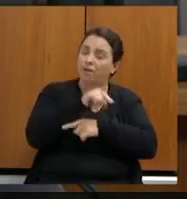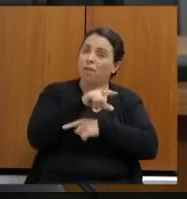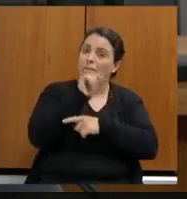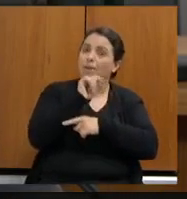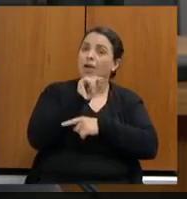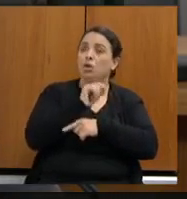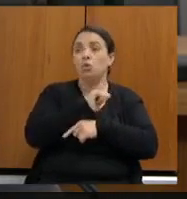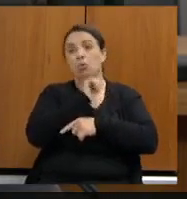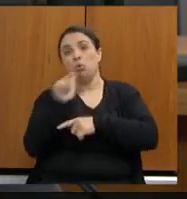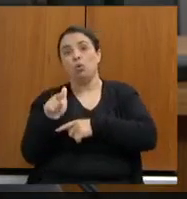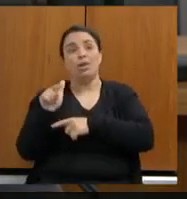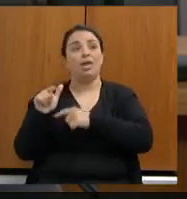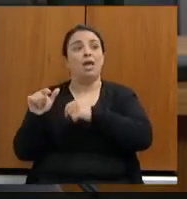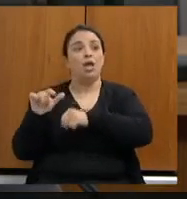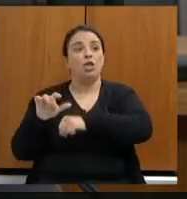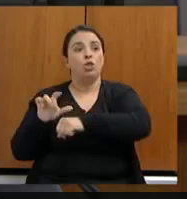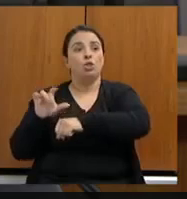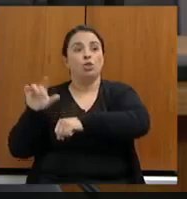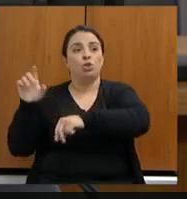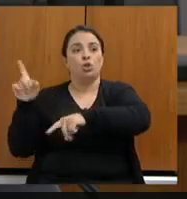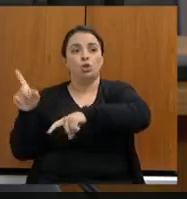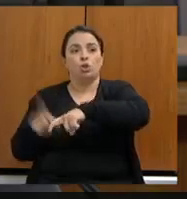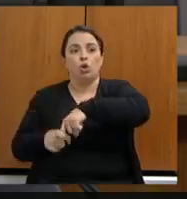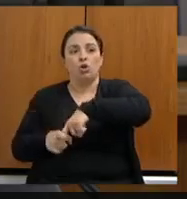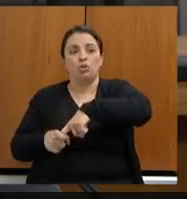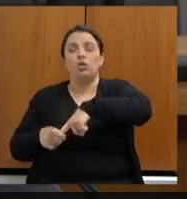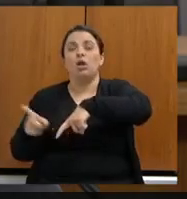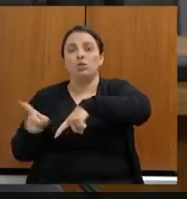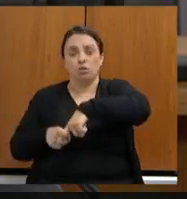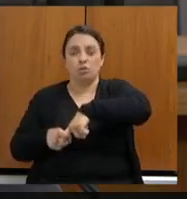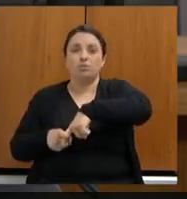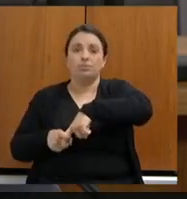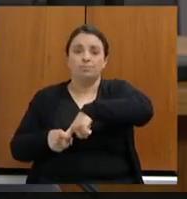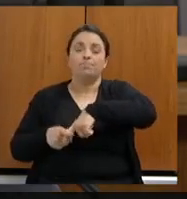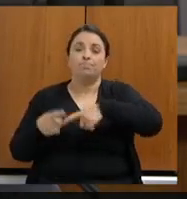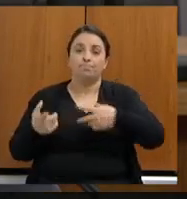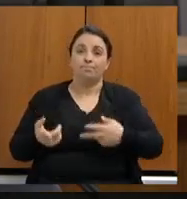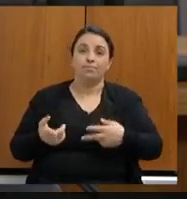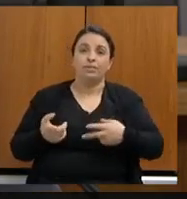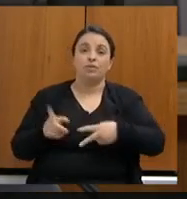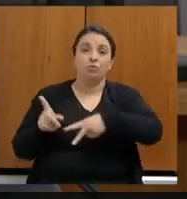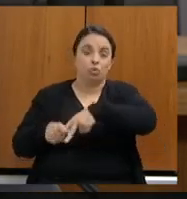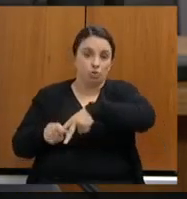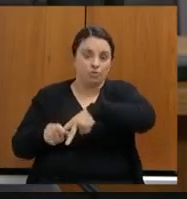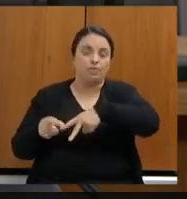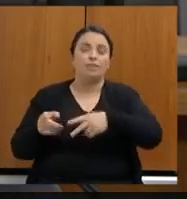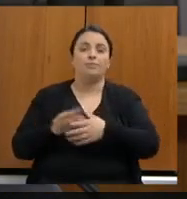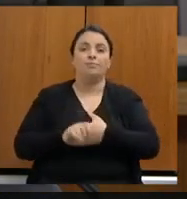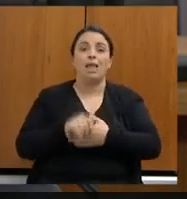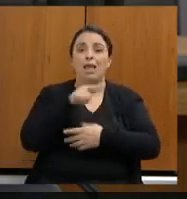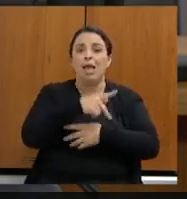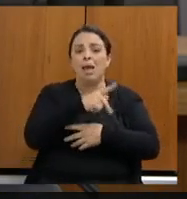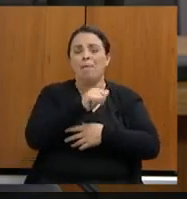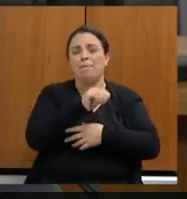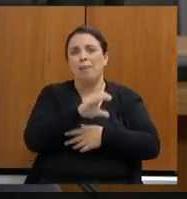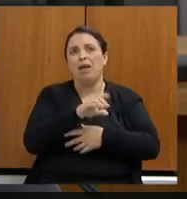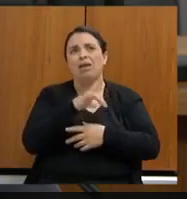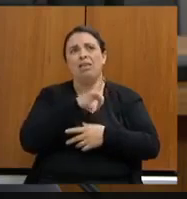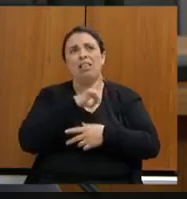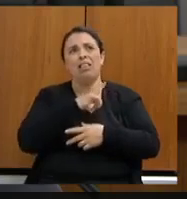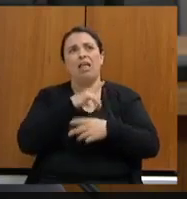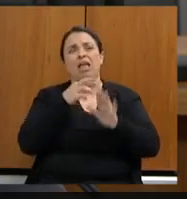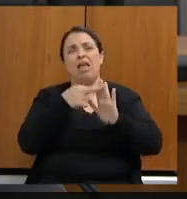é a parte a um cumprimento a um cumprimento de normas